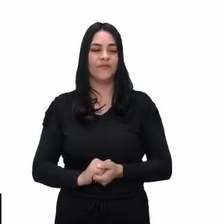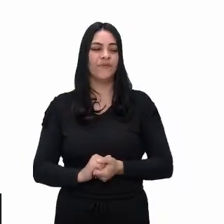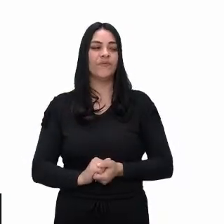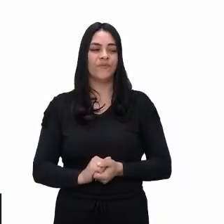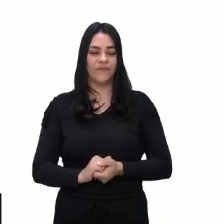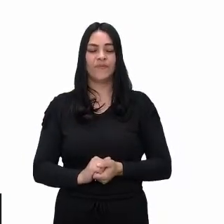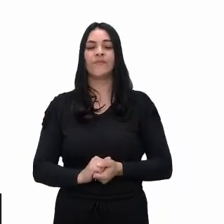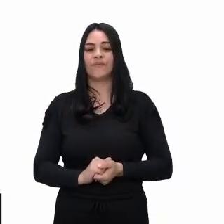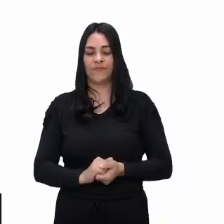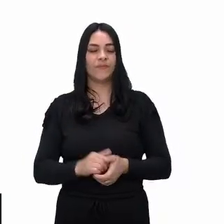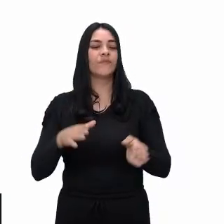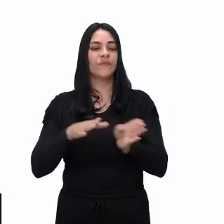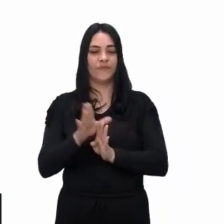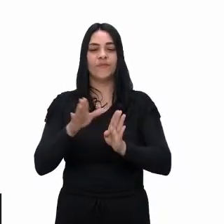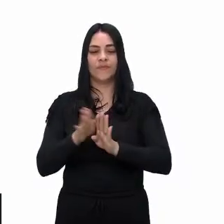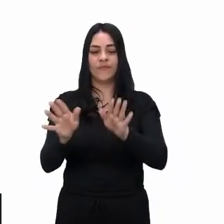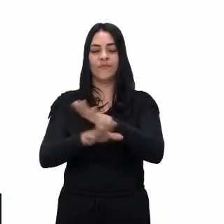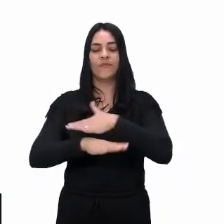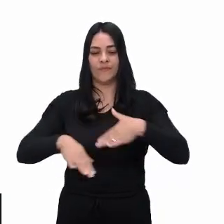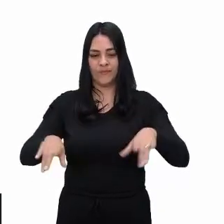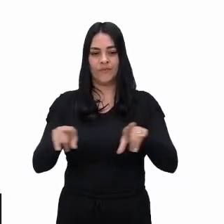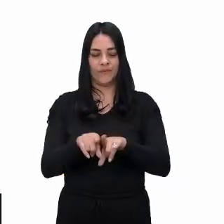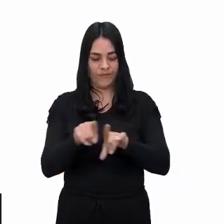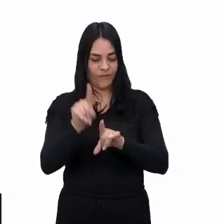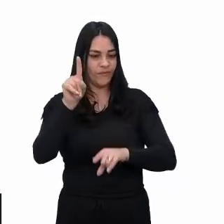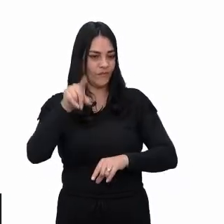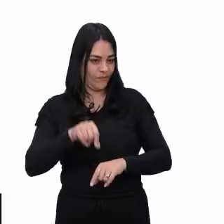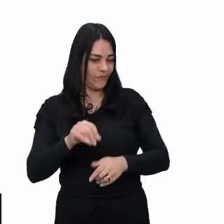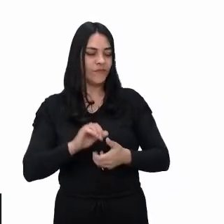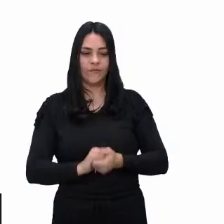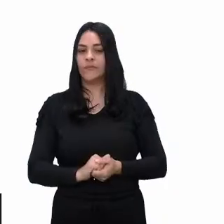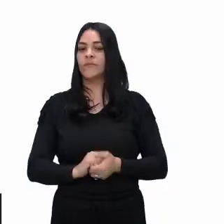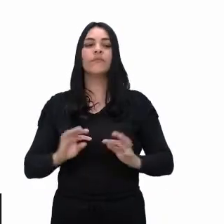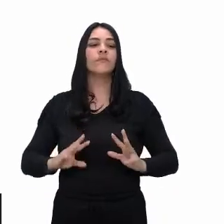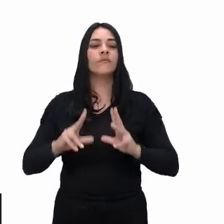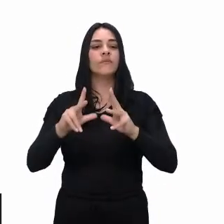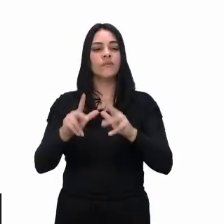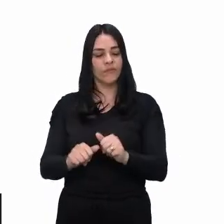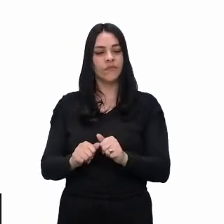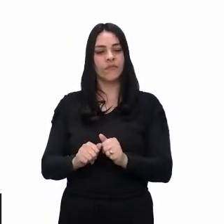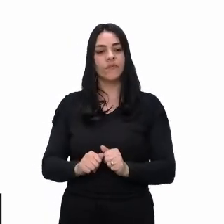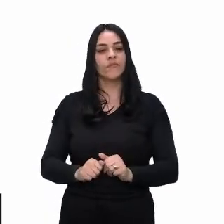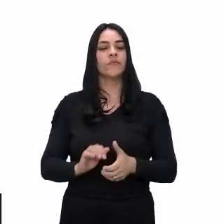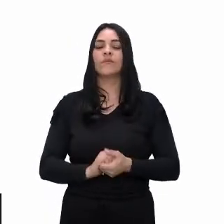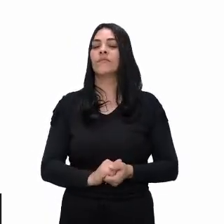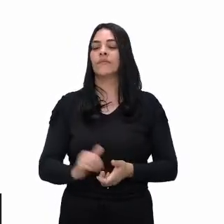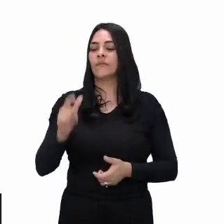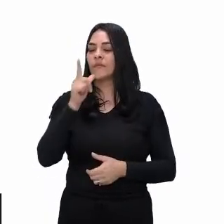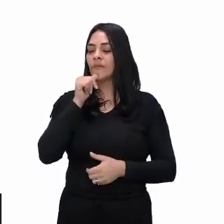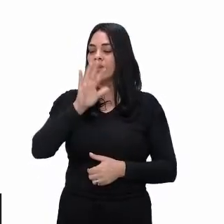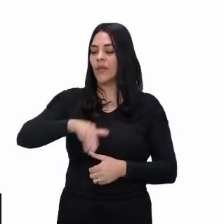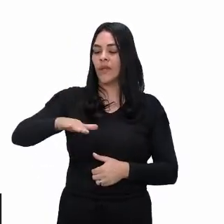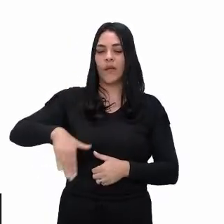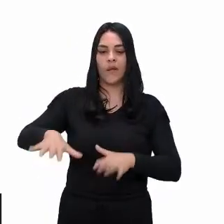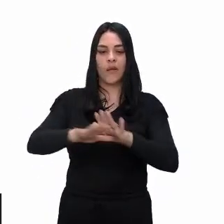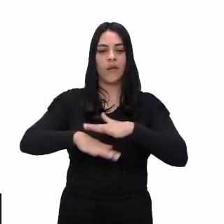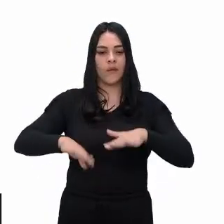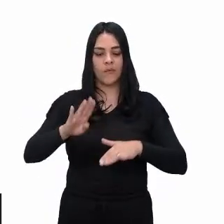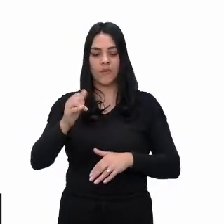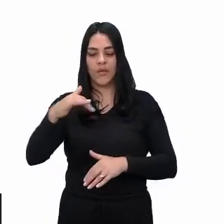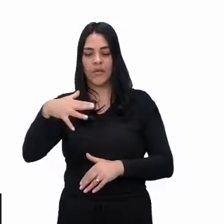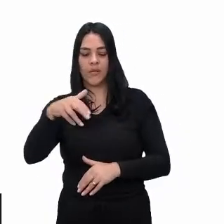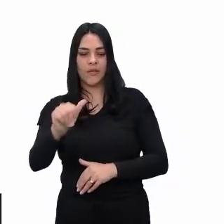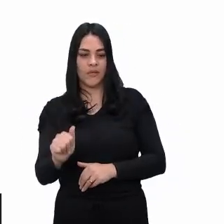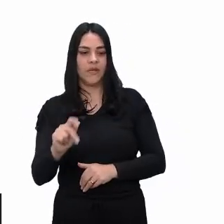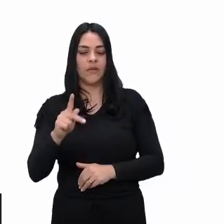conselhos ambientais da região, como o Condena, o Comitê de Bacias Hidrográficas da Baixada Santista, a APA